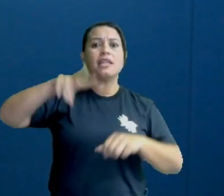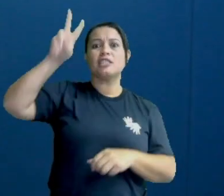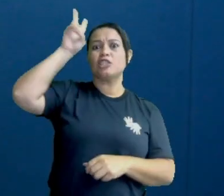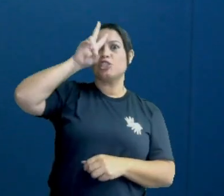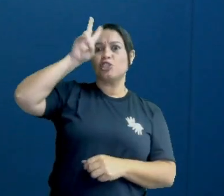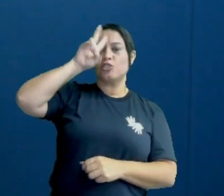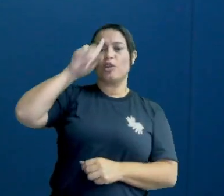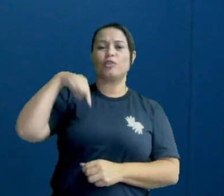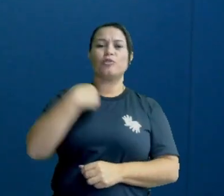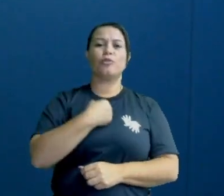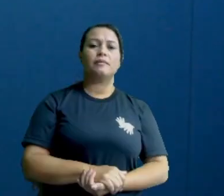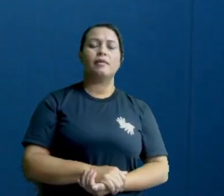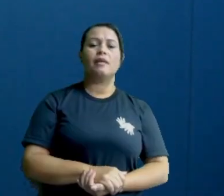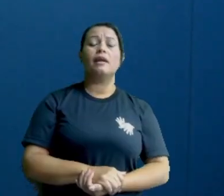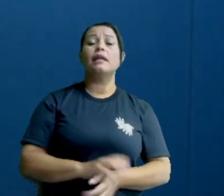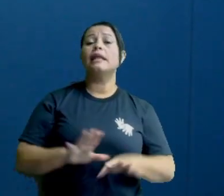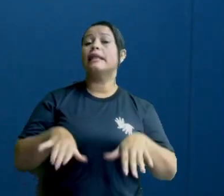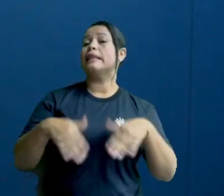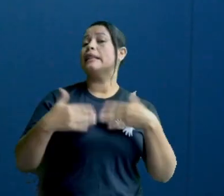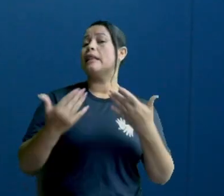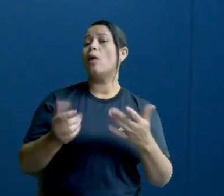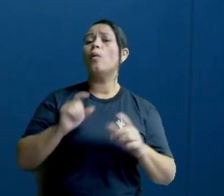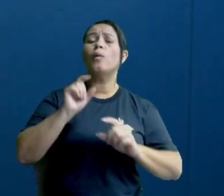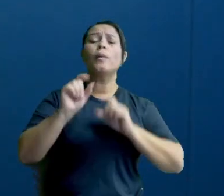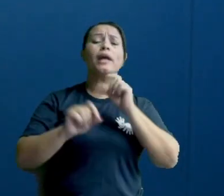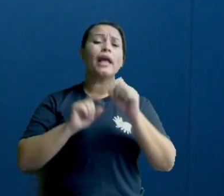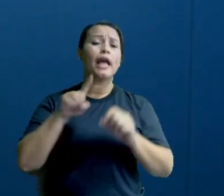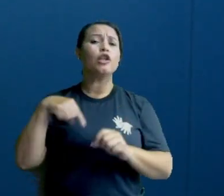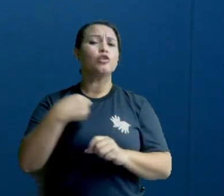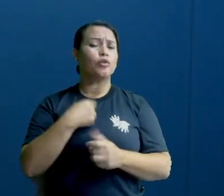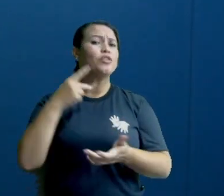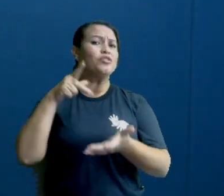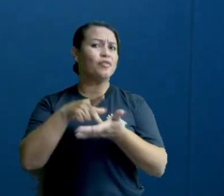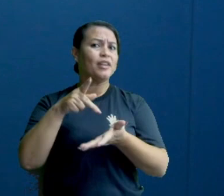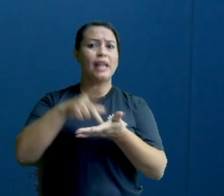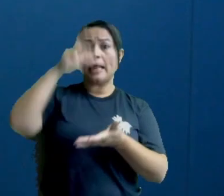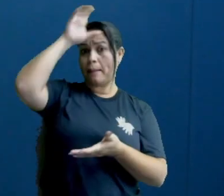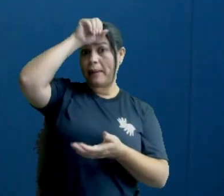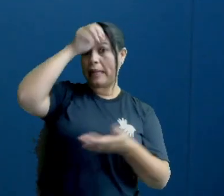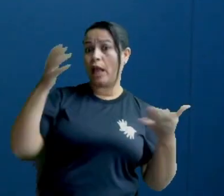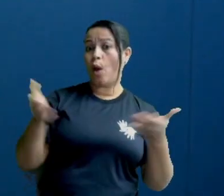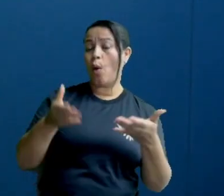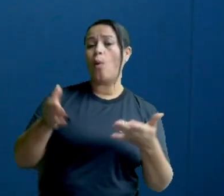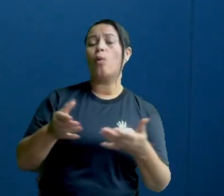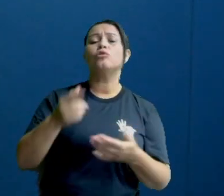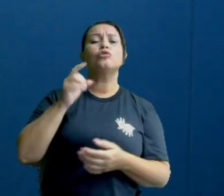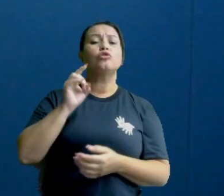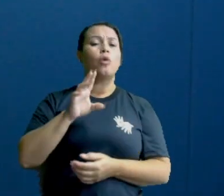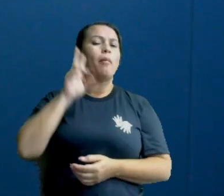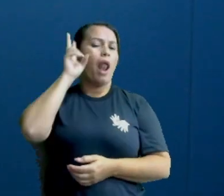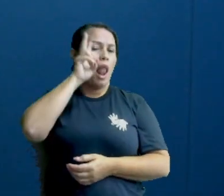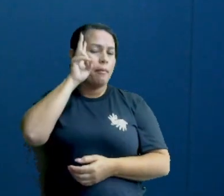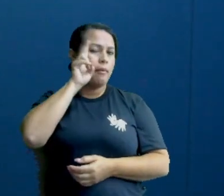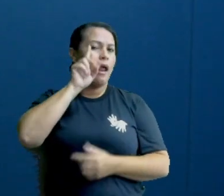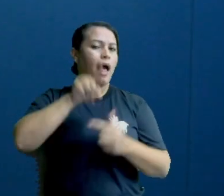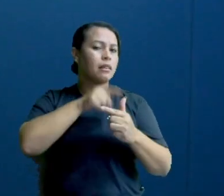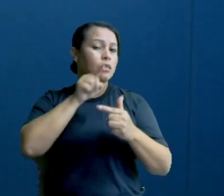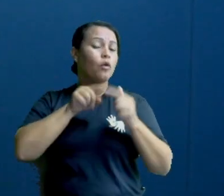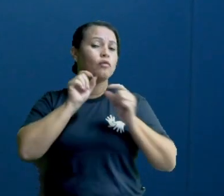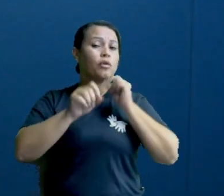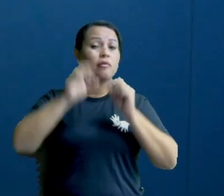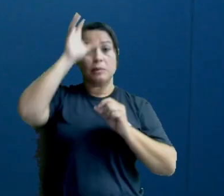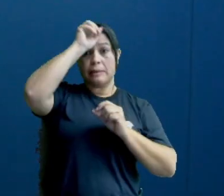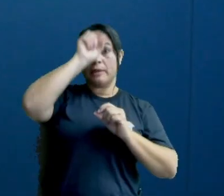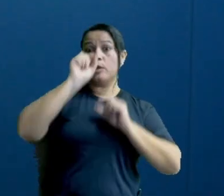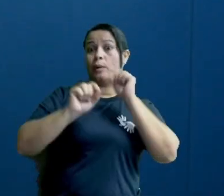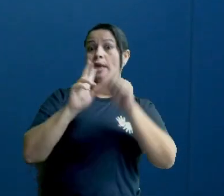do nosso hino. Então, o que é que a gente realmente vai aprender hoje? Então, só para a gente relembrar, nós vamos